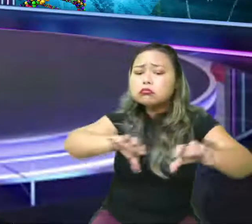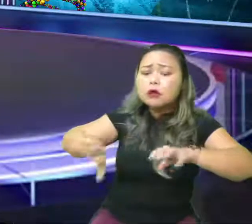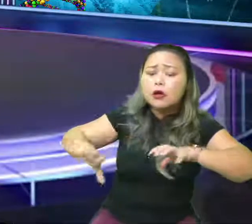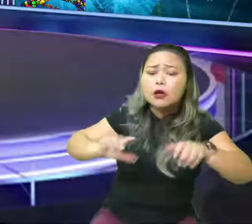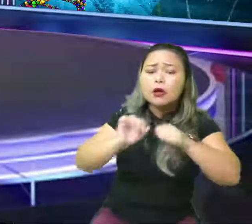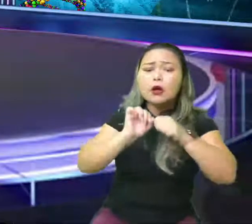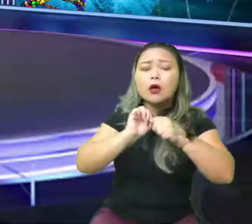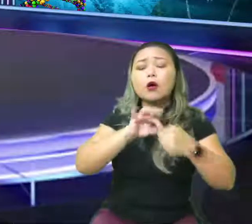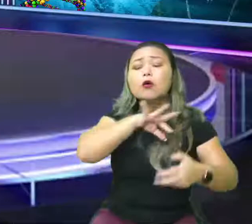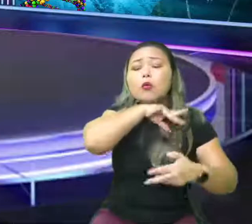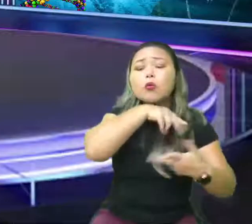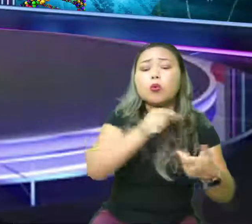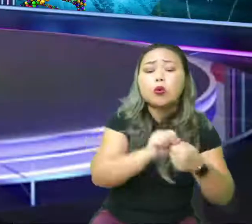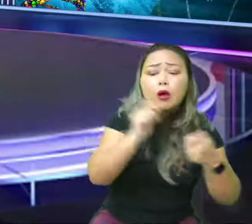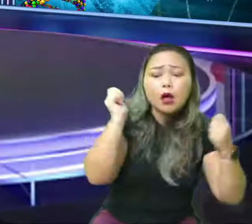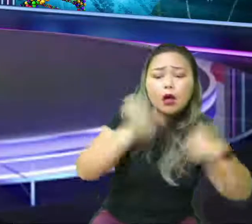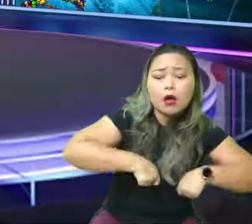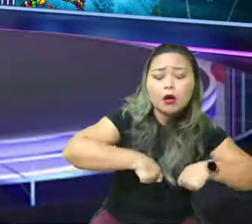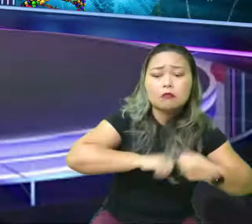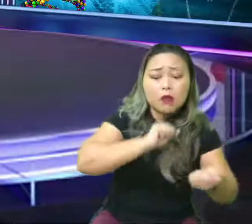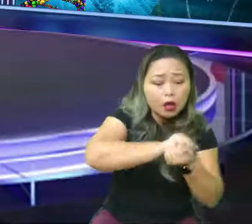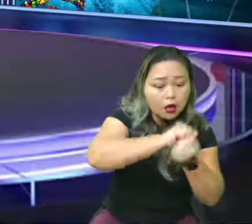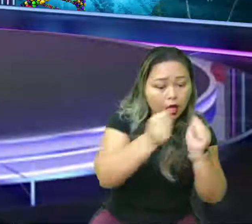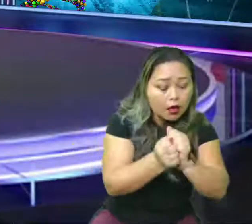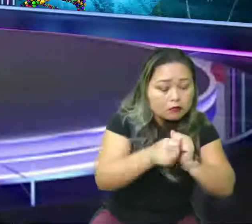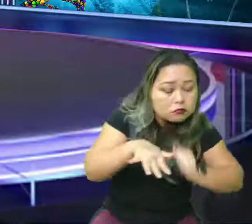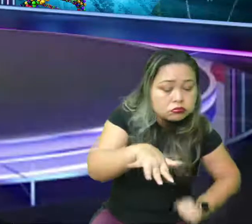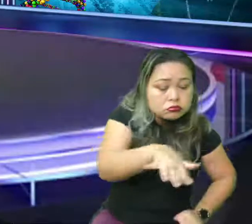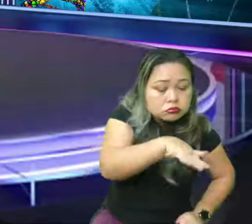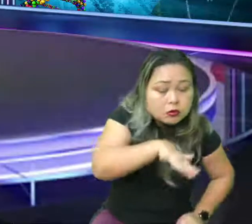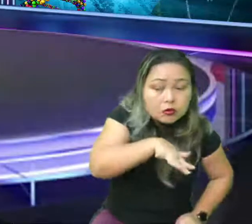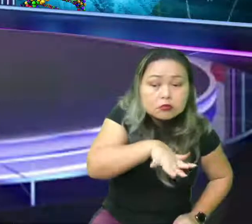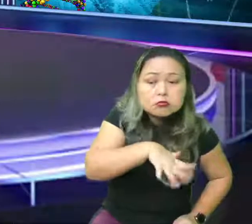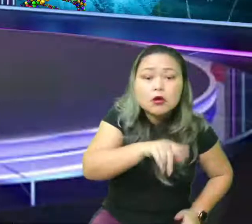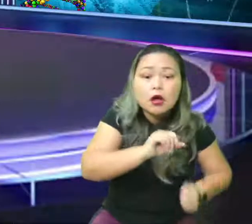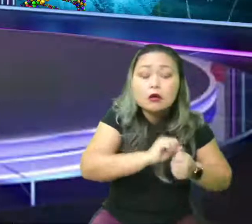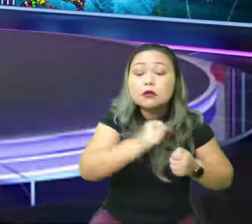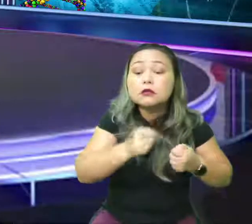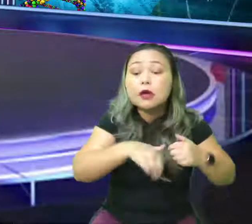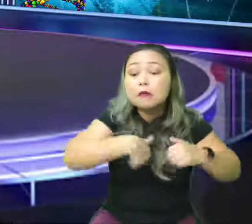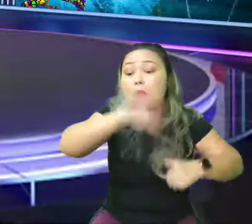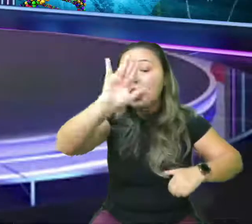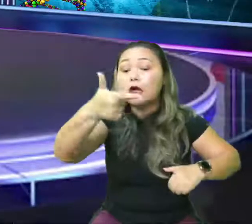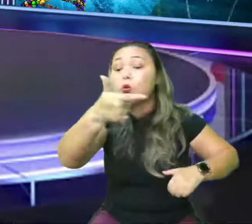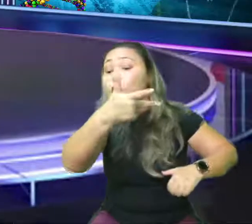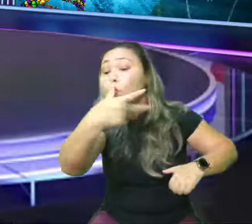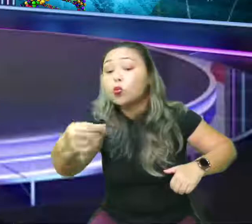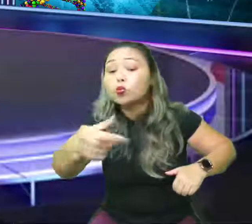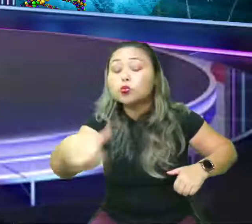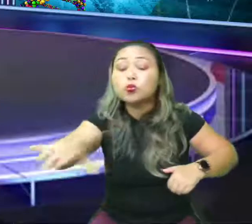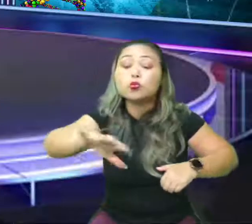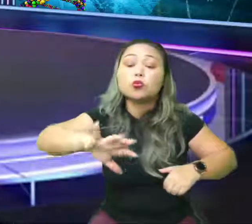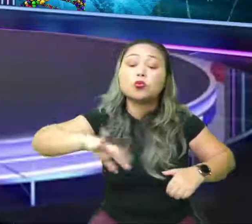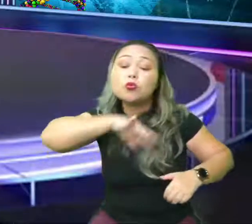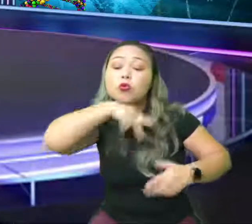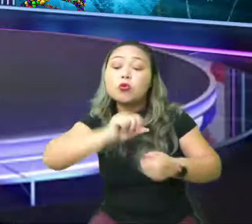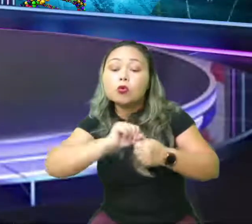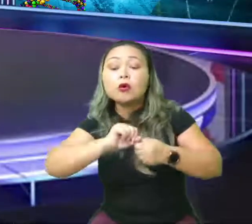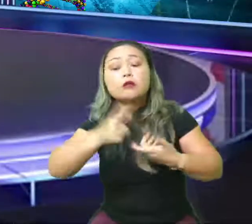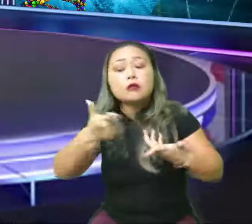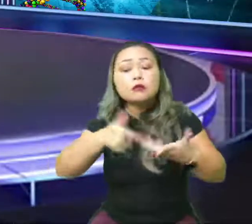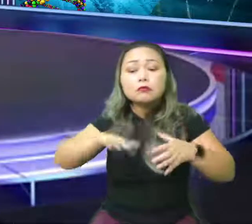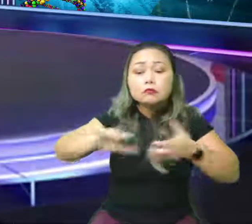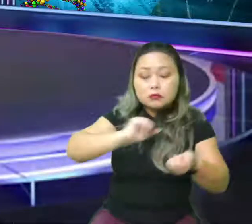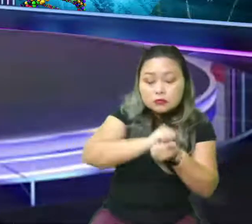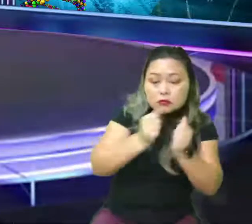Quando um animal tem a capacidade adaptativa que excede os demais. Então, a seleção trata disso,